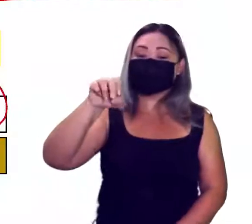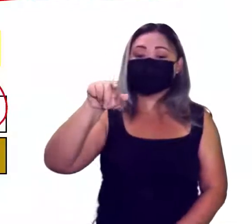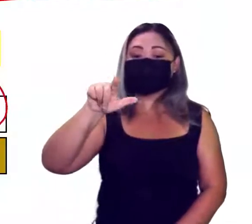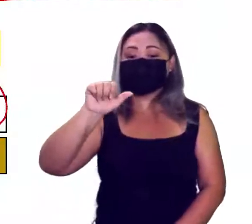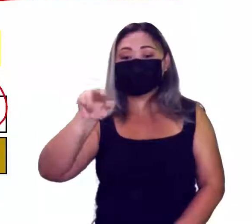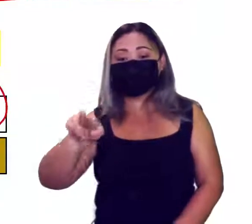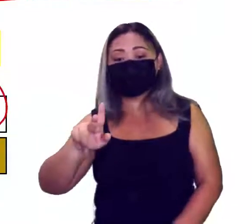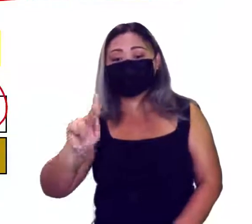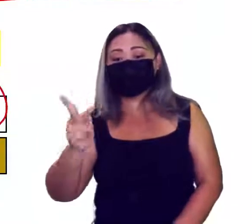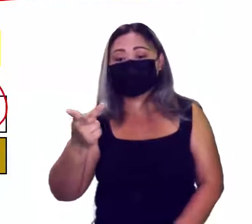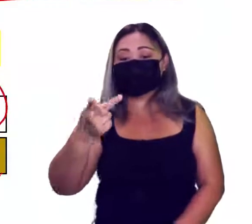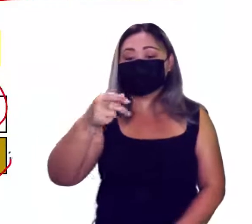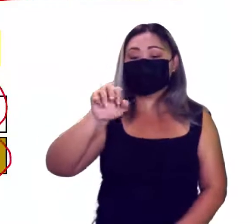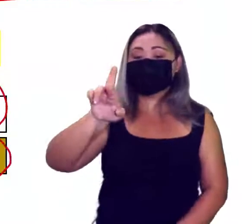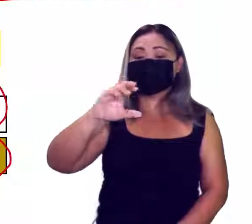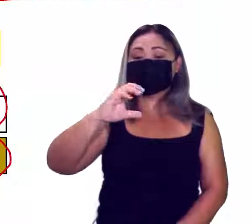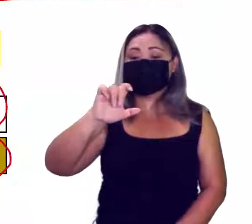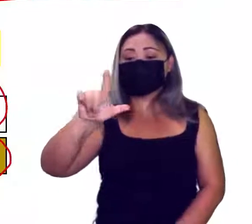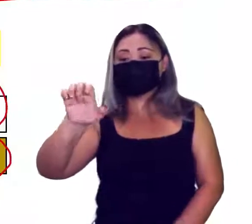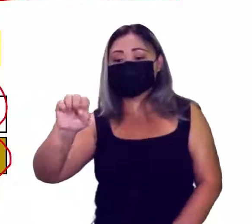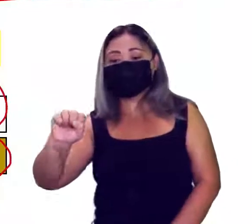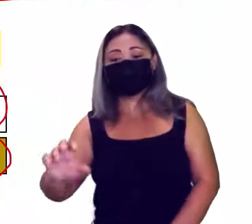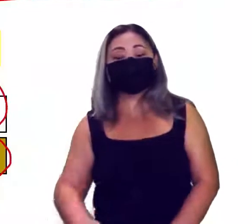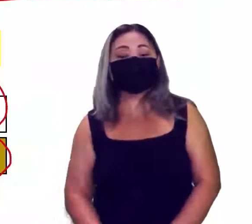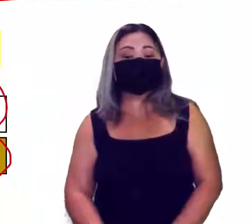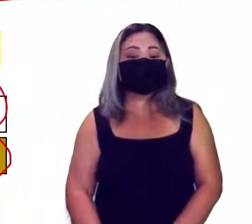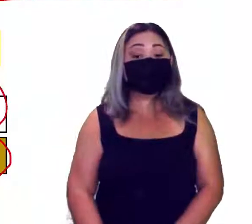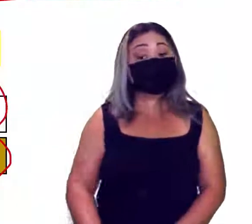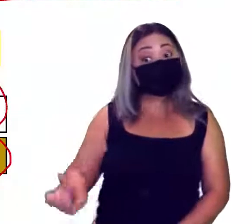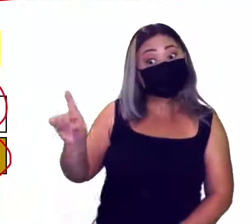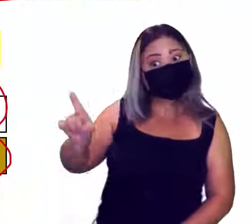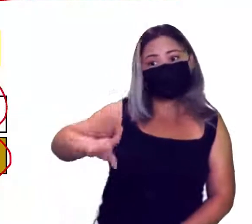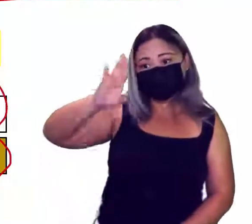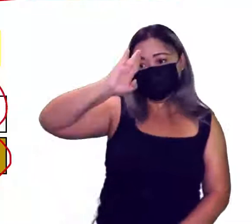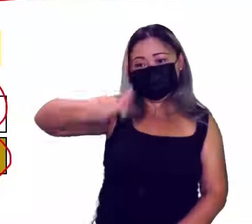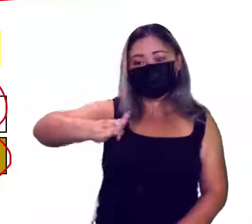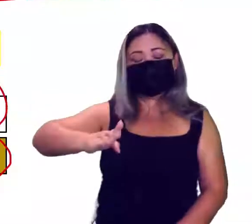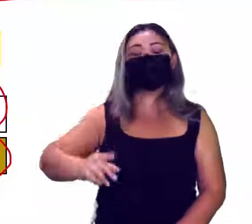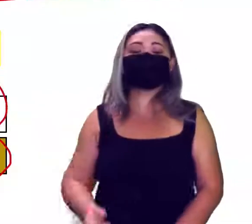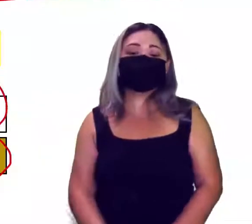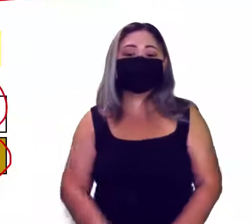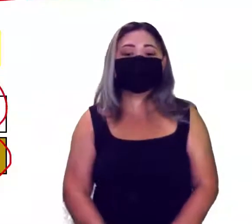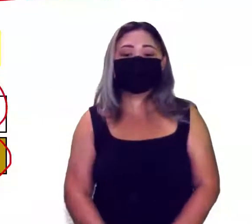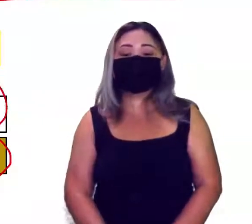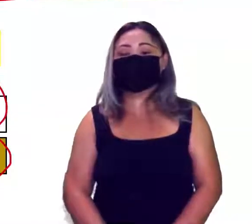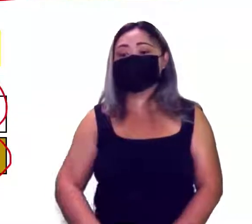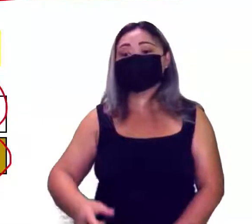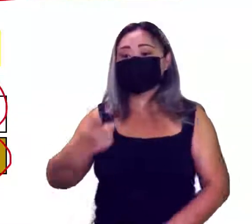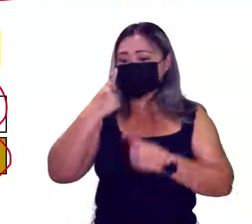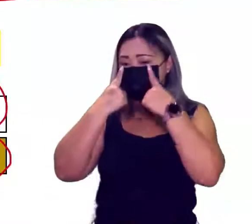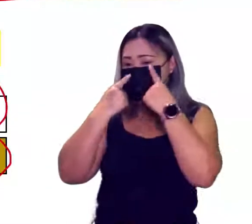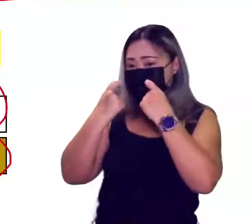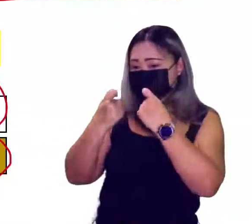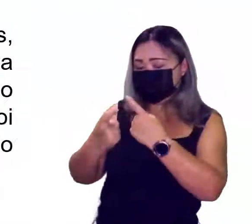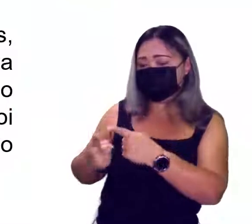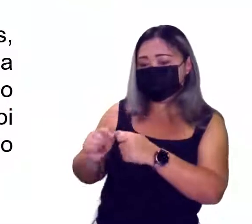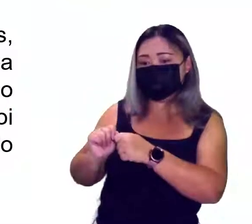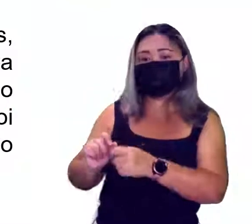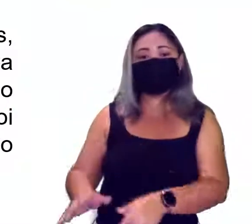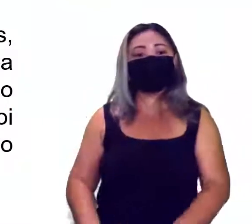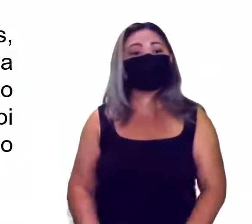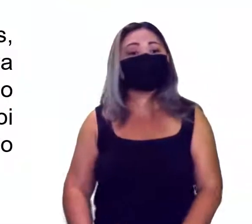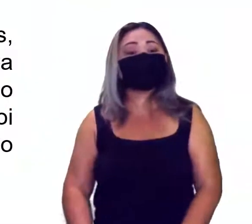Menelau, Heracles. Esses são os principais, tá? Muito interessante isso.